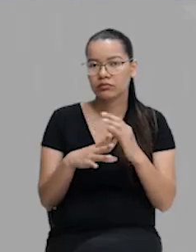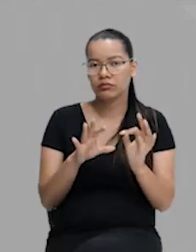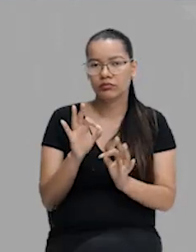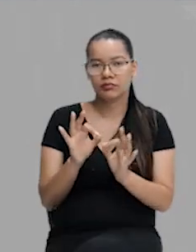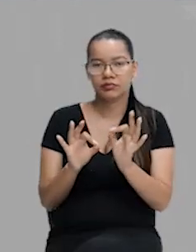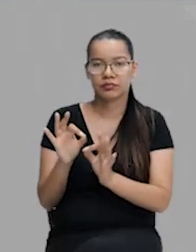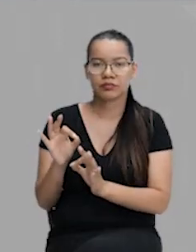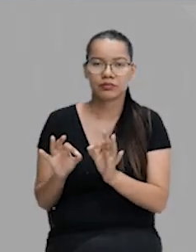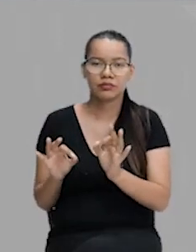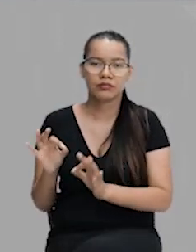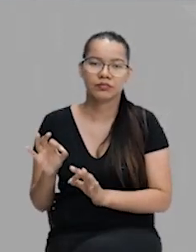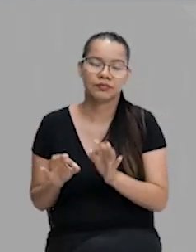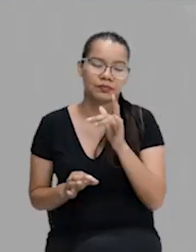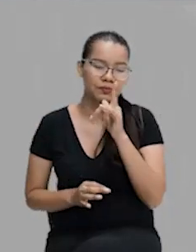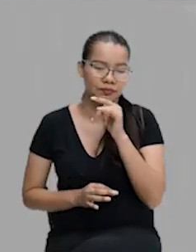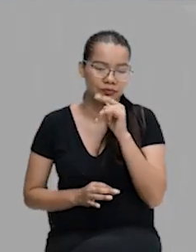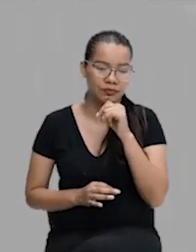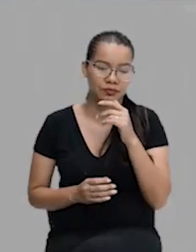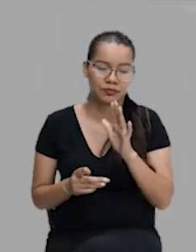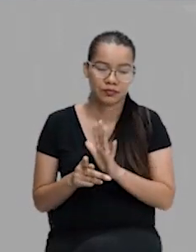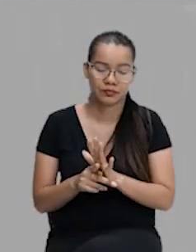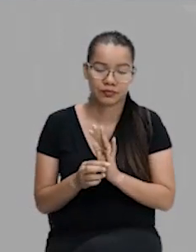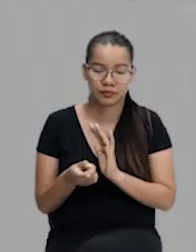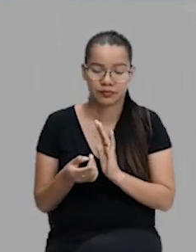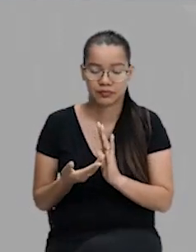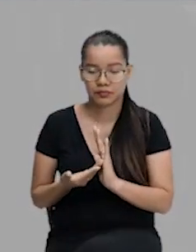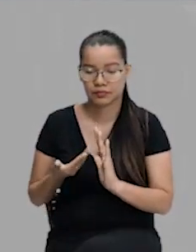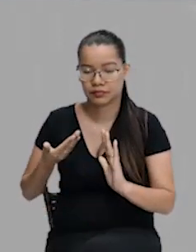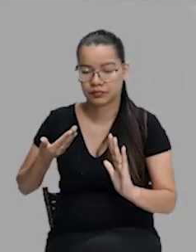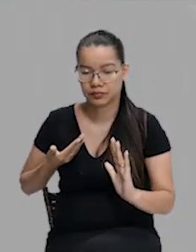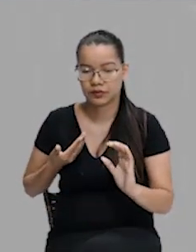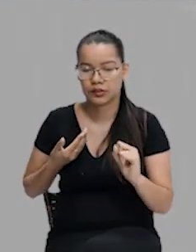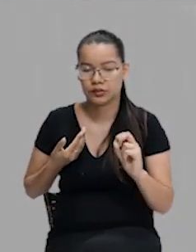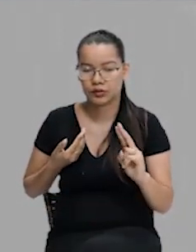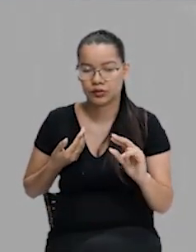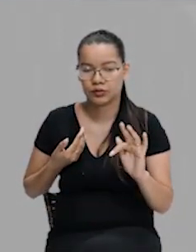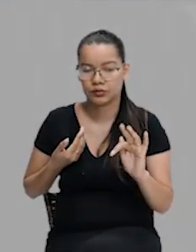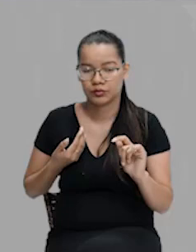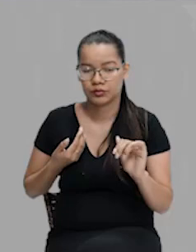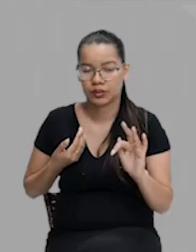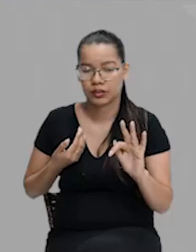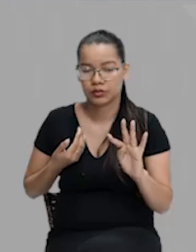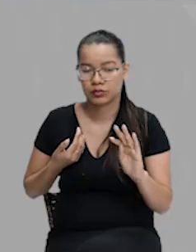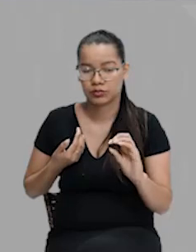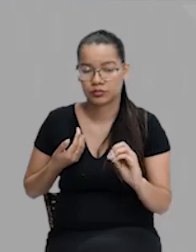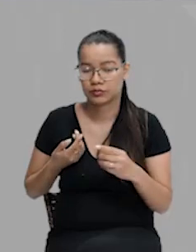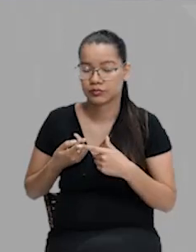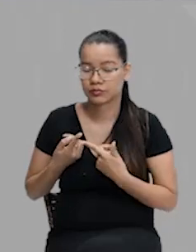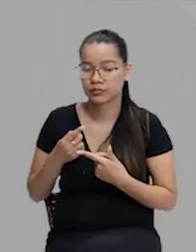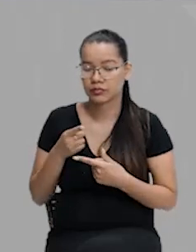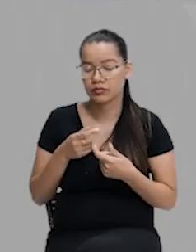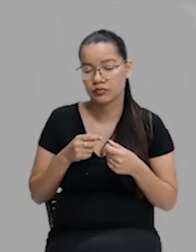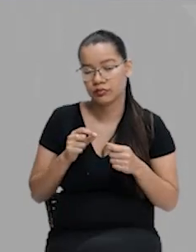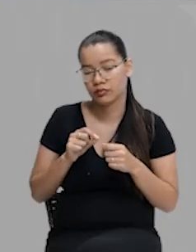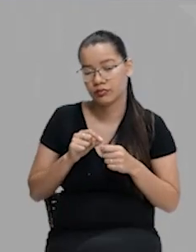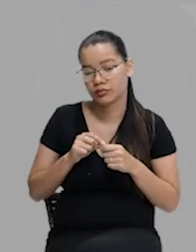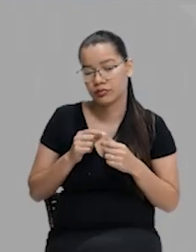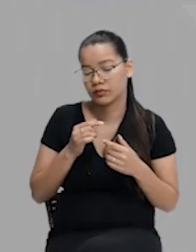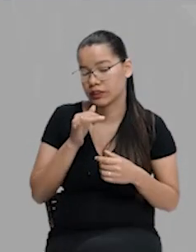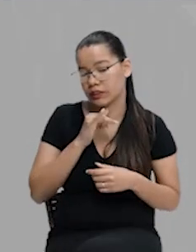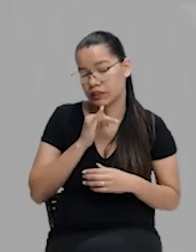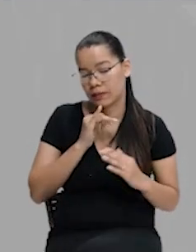ela permite essa retirada do sulfato de cálcio. Mas você pode fazer esse experimento em